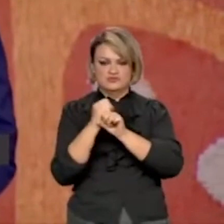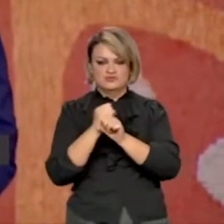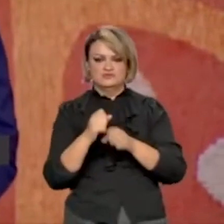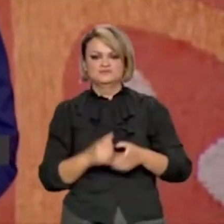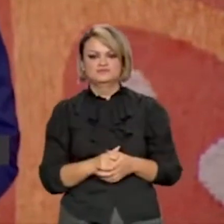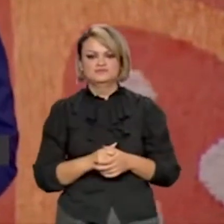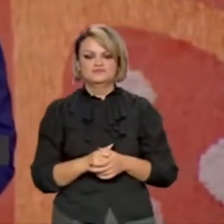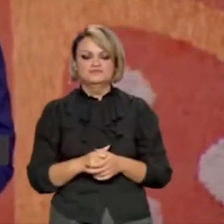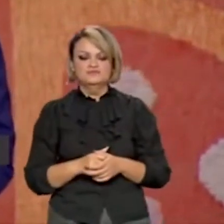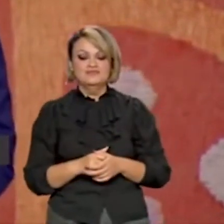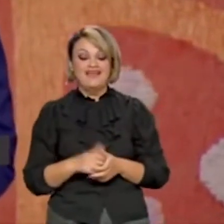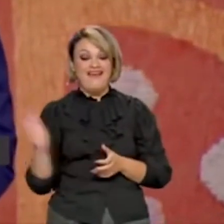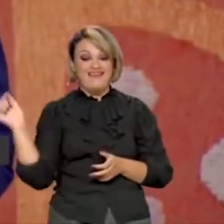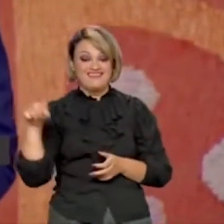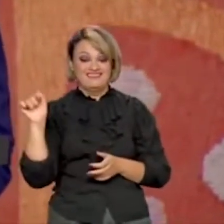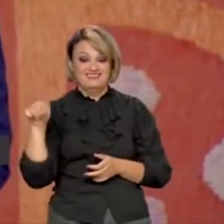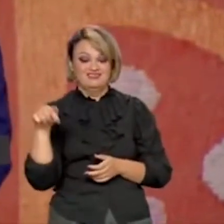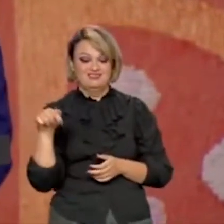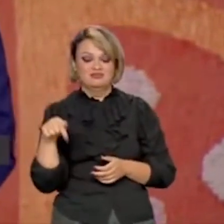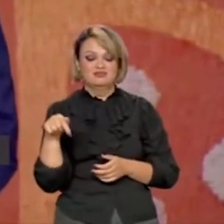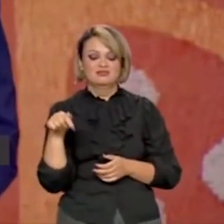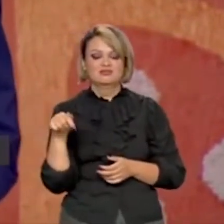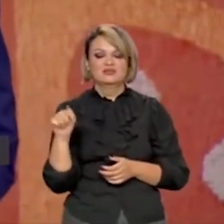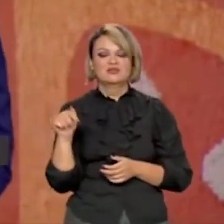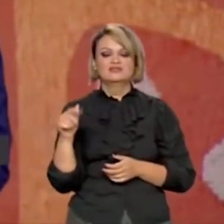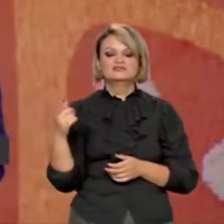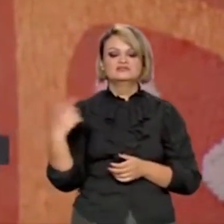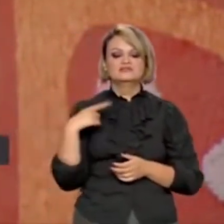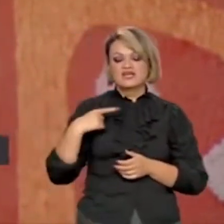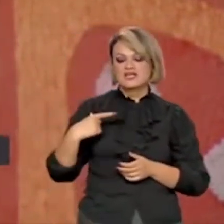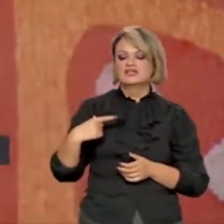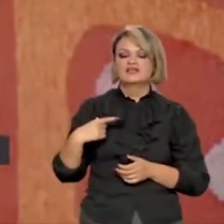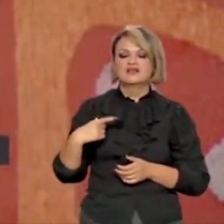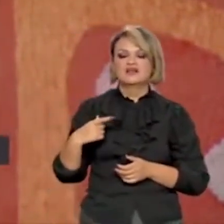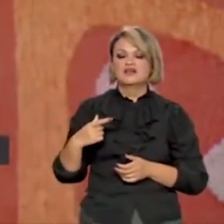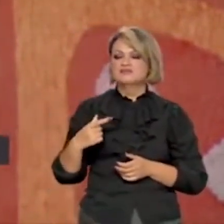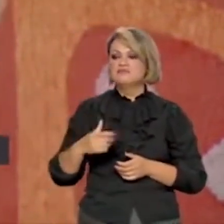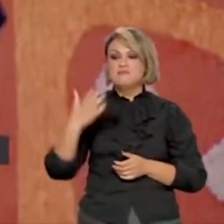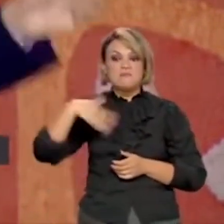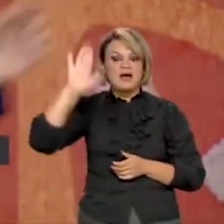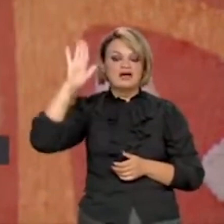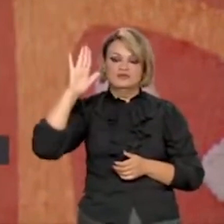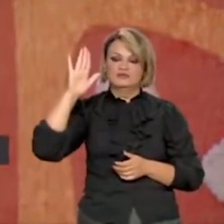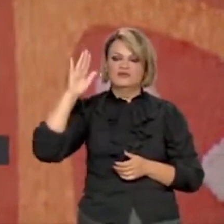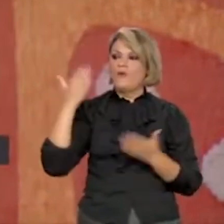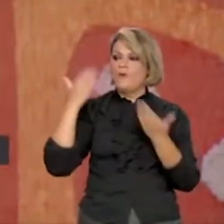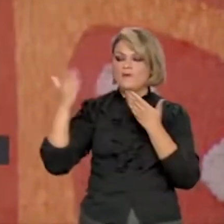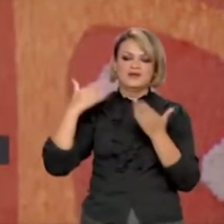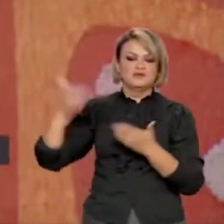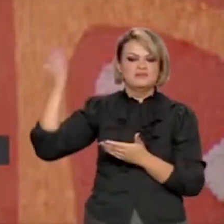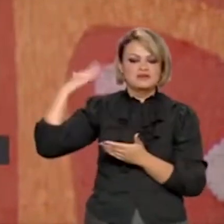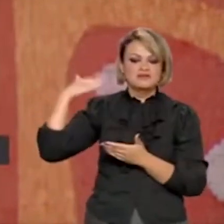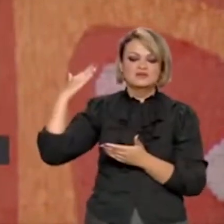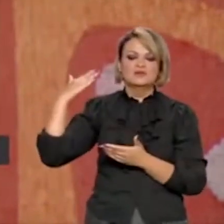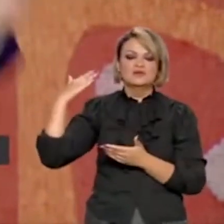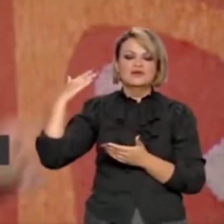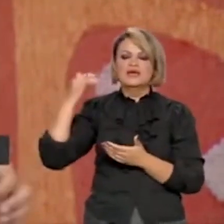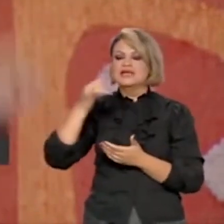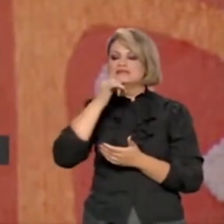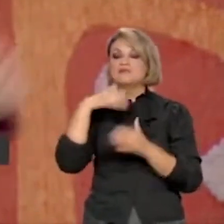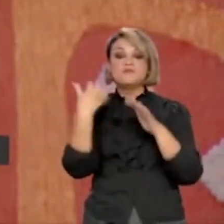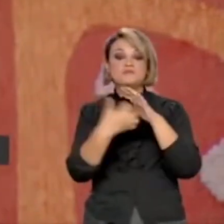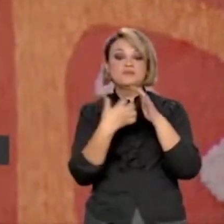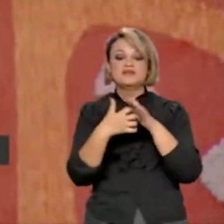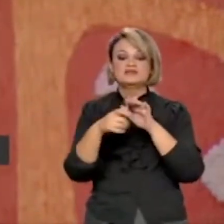nós temos aqui no conselhão uma presença maior do que as edições anteriores por exemplo de